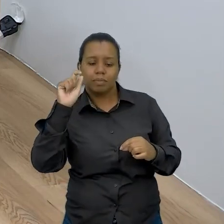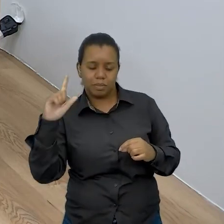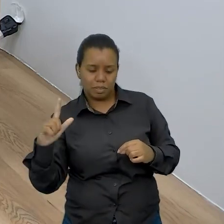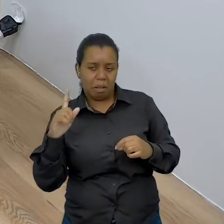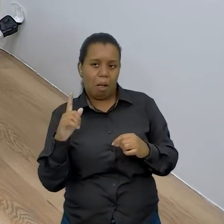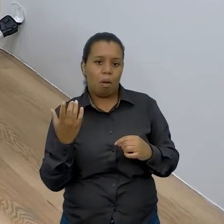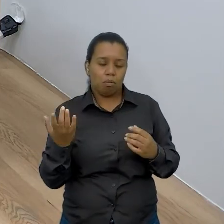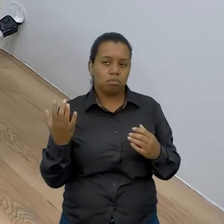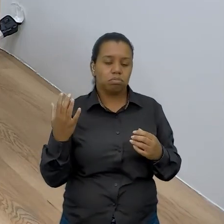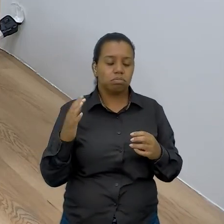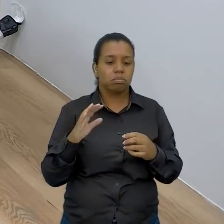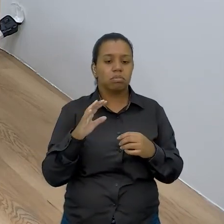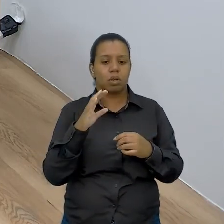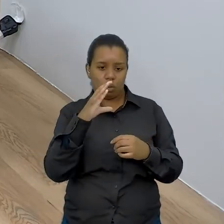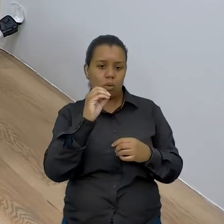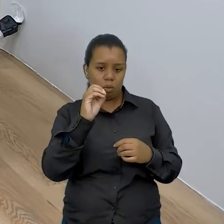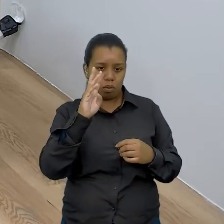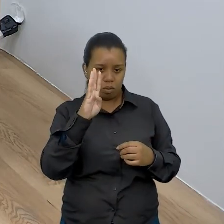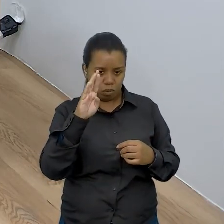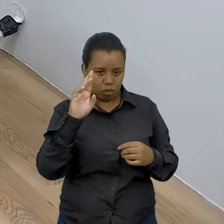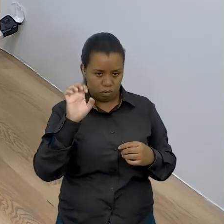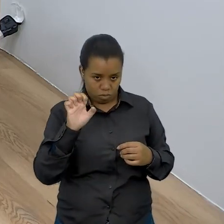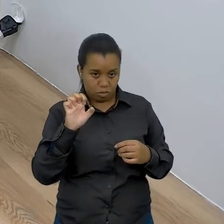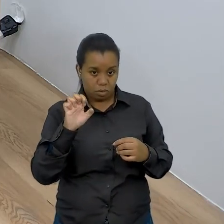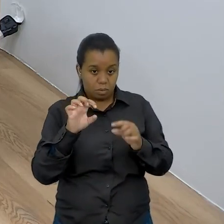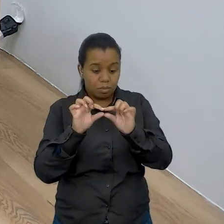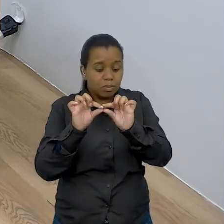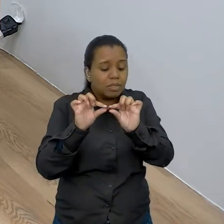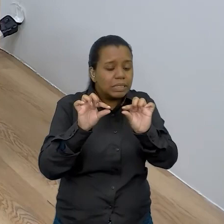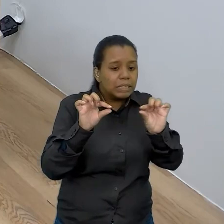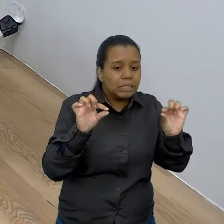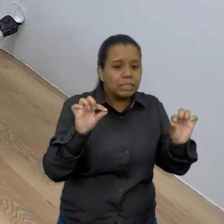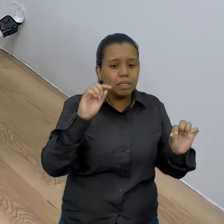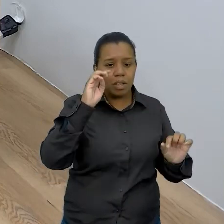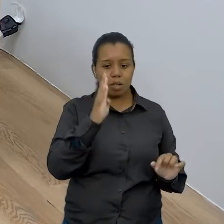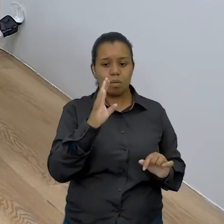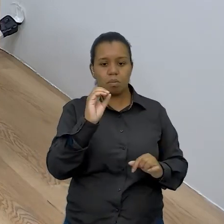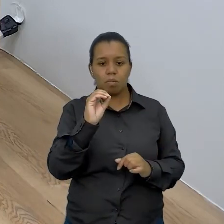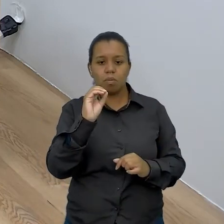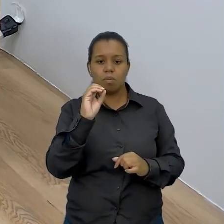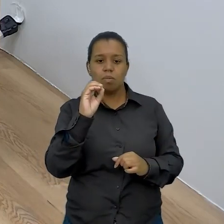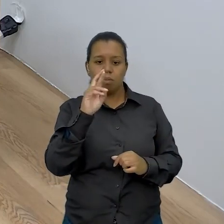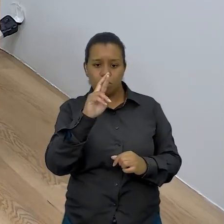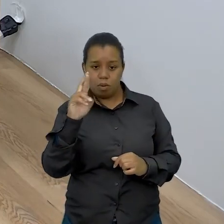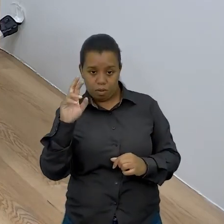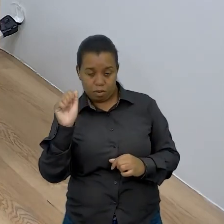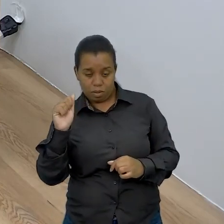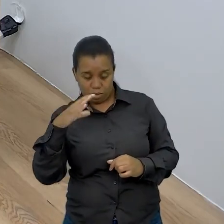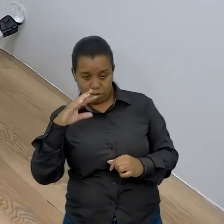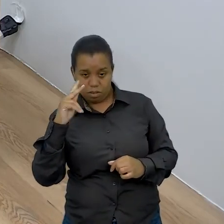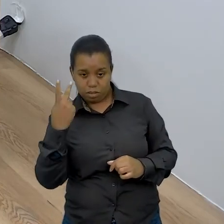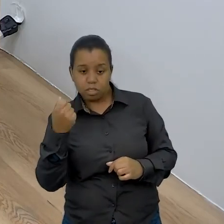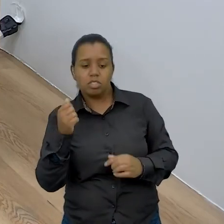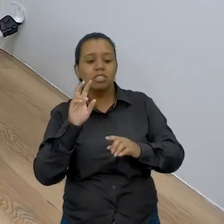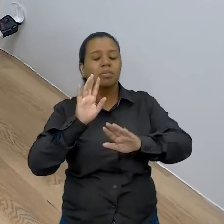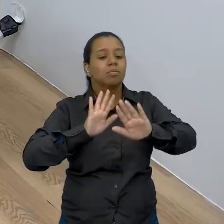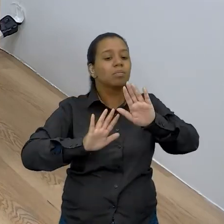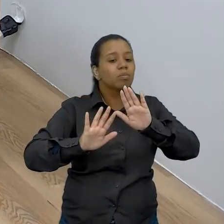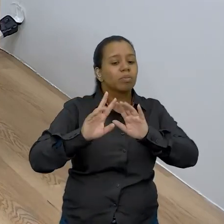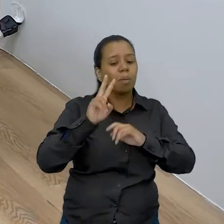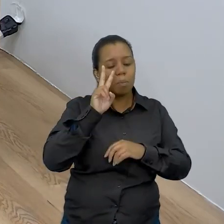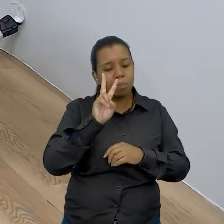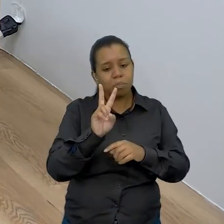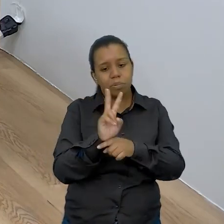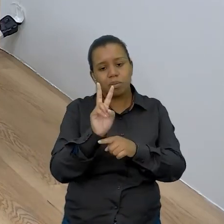utiliza. Então, por que tem essa borracha? É a proteção. Então, os elétrons caminham pelo fio de cobre e